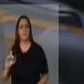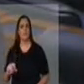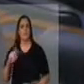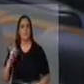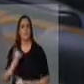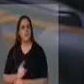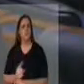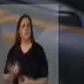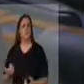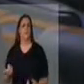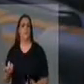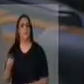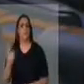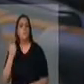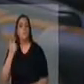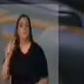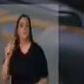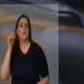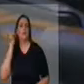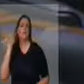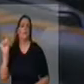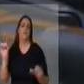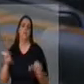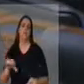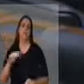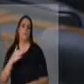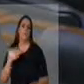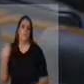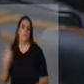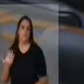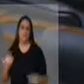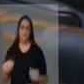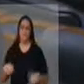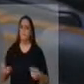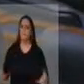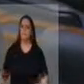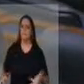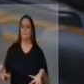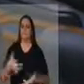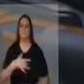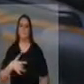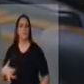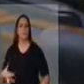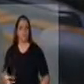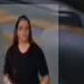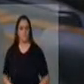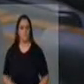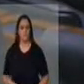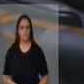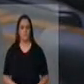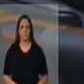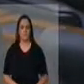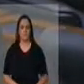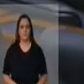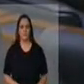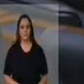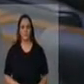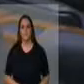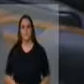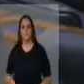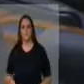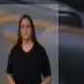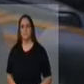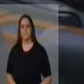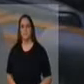importante, precisamos promover saúde no Estado brasileiro, não só tratar a doença, mas a prevenção, diagnóstico precoce